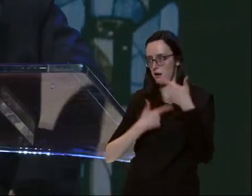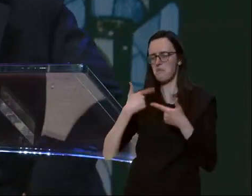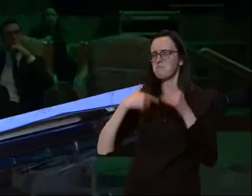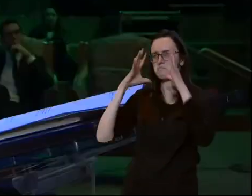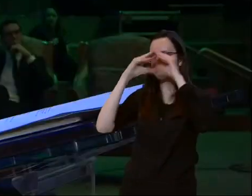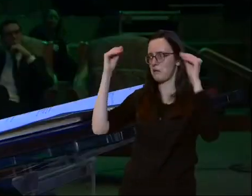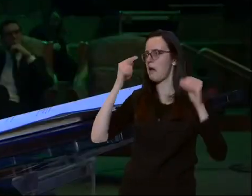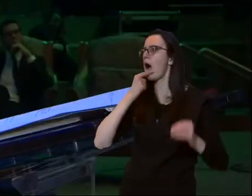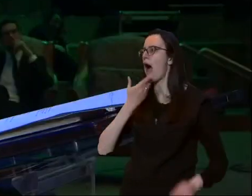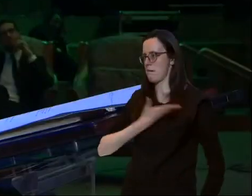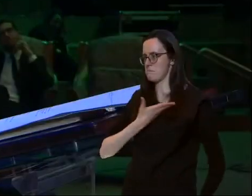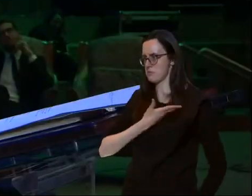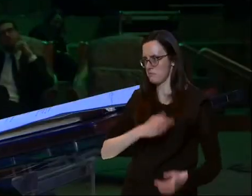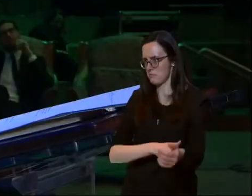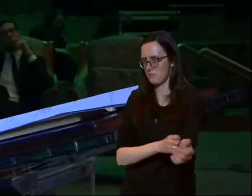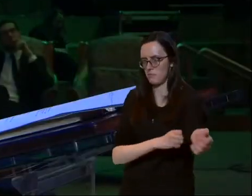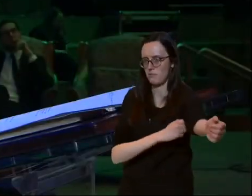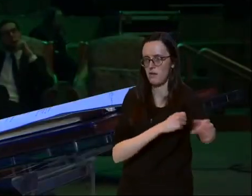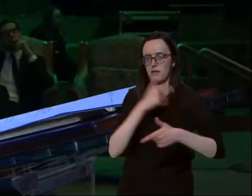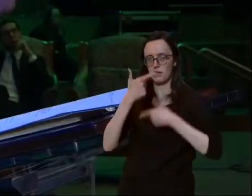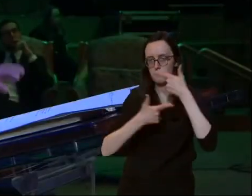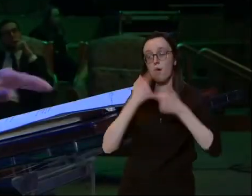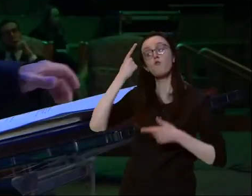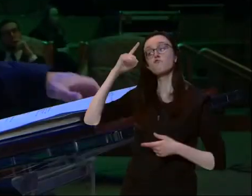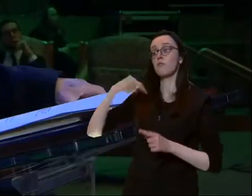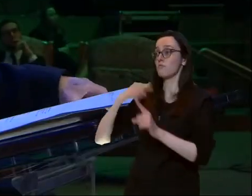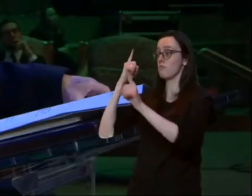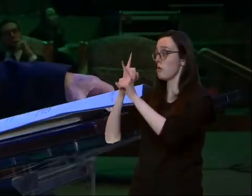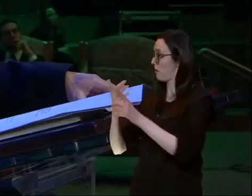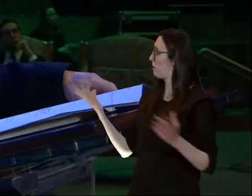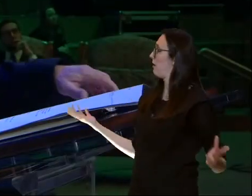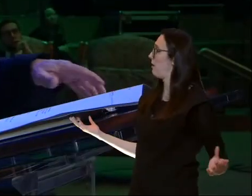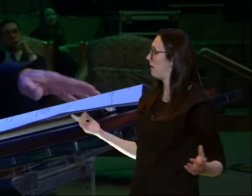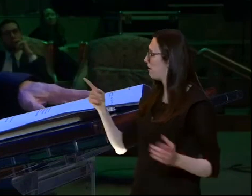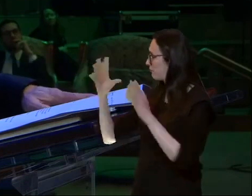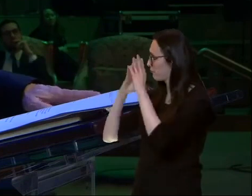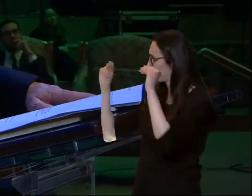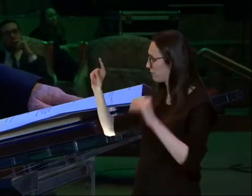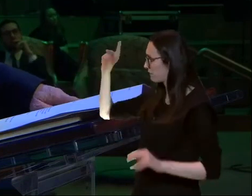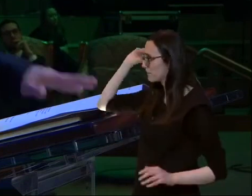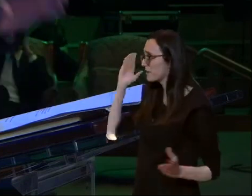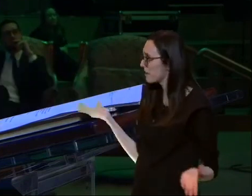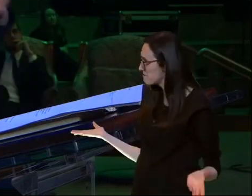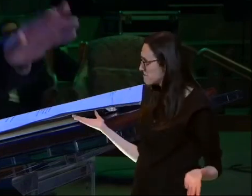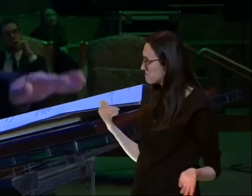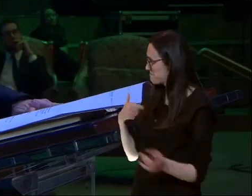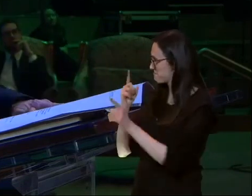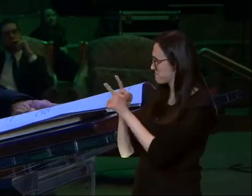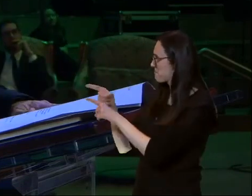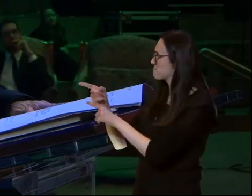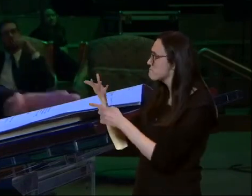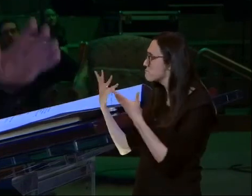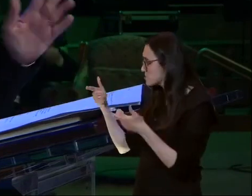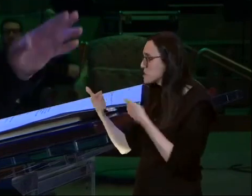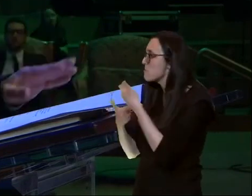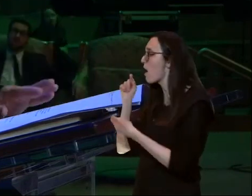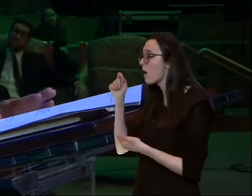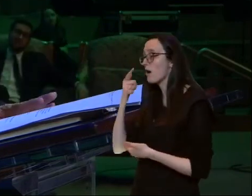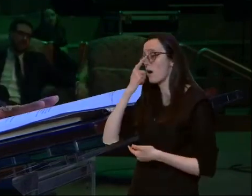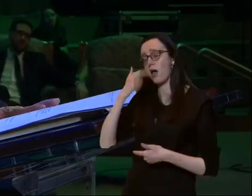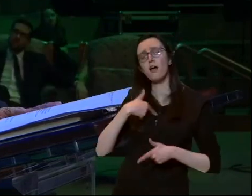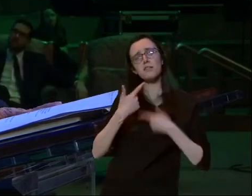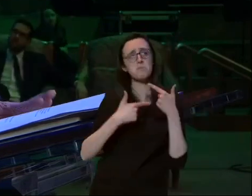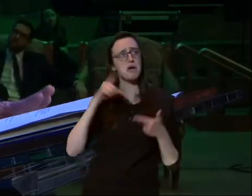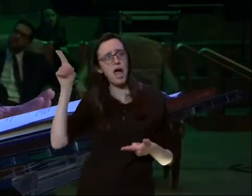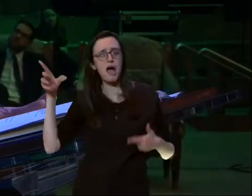vi. Nunca mais o vi. Aí um dia me encontrei com ele, rapaz, você está sumido? Tal. Trabalha em quê? Eu